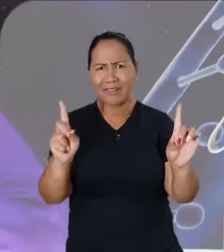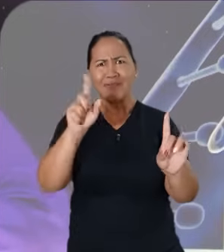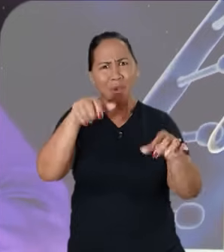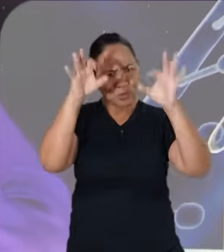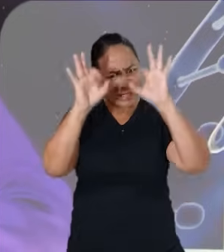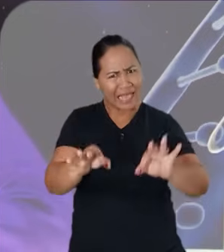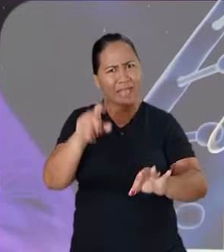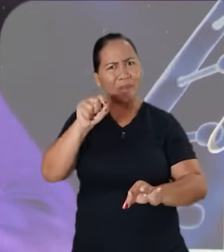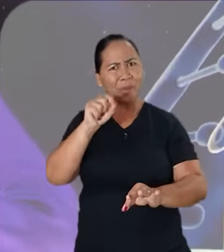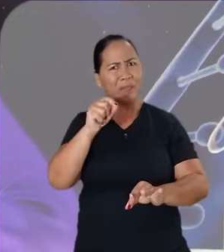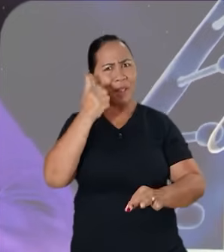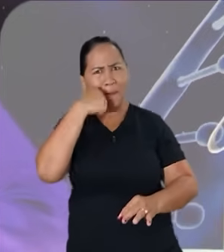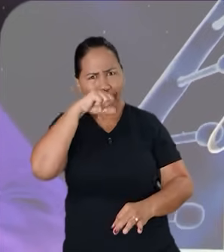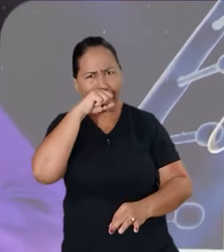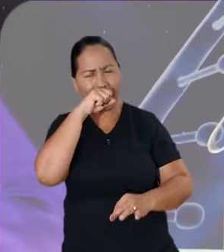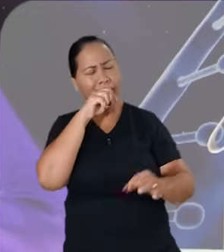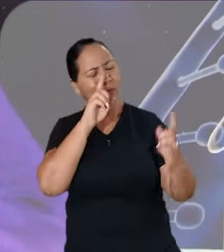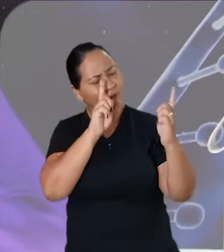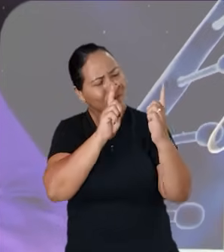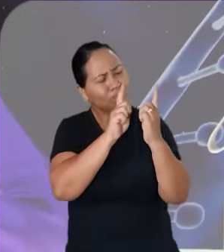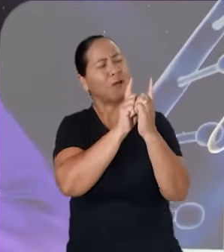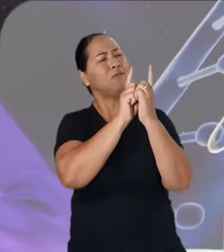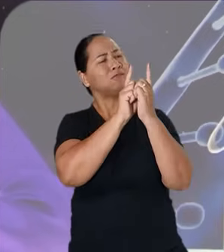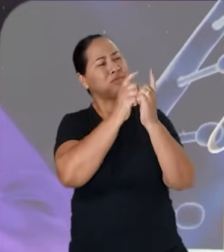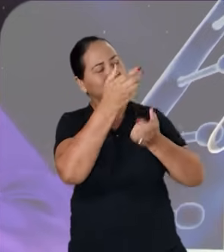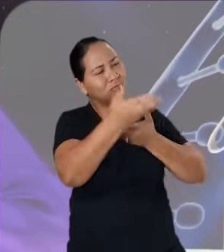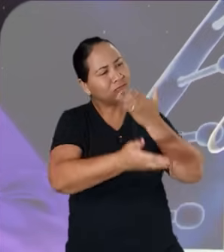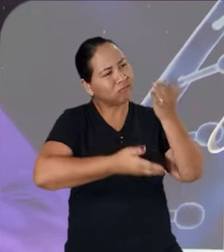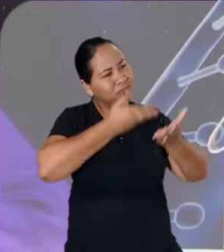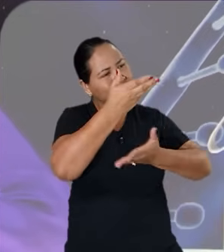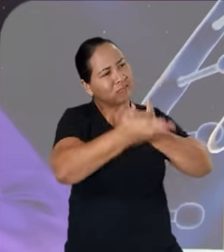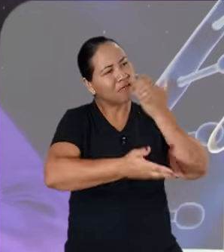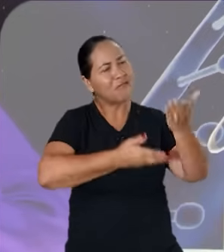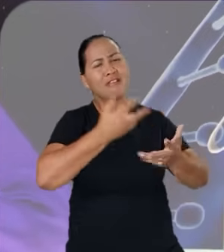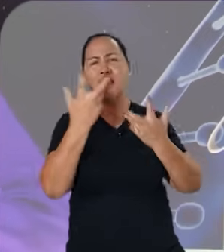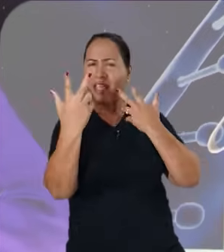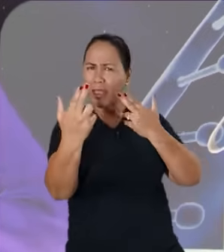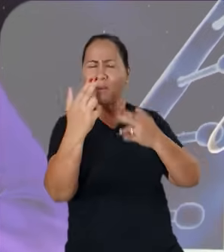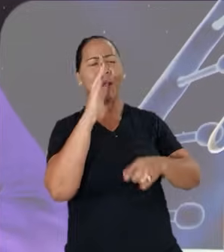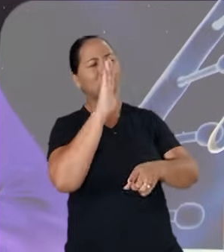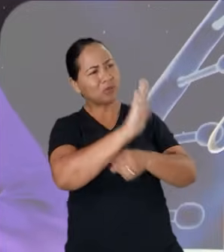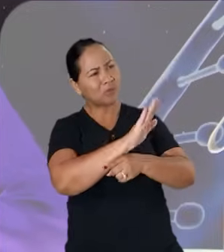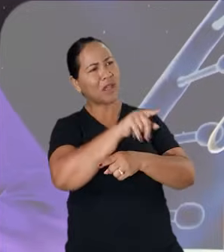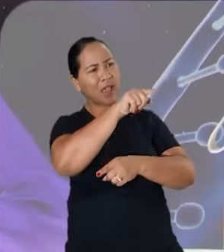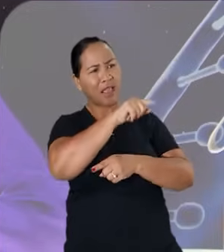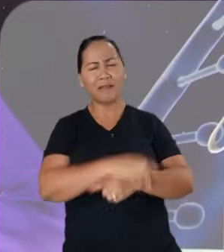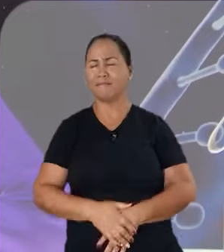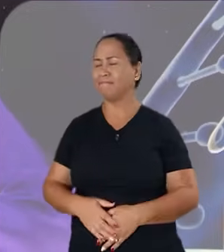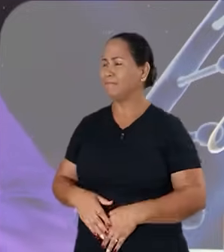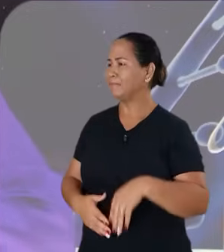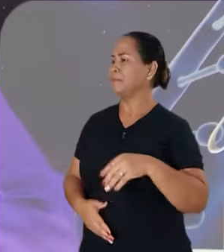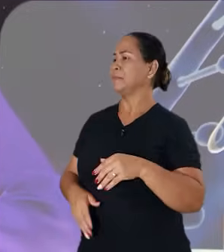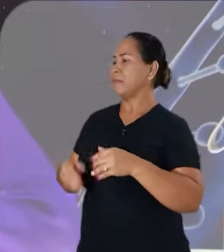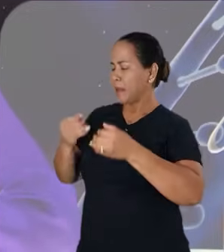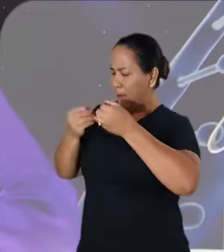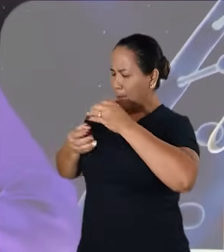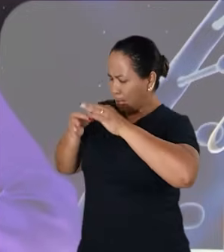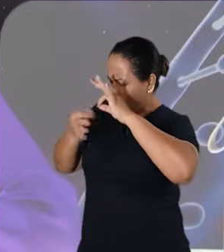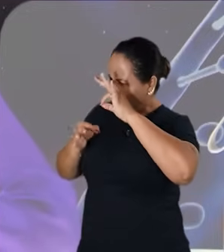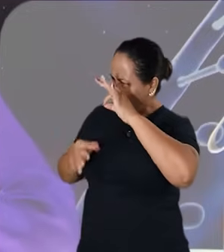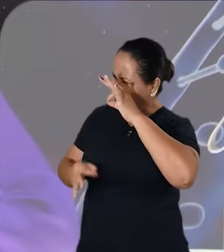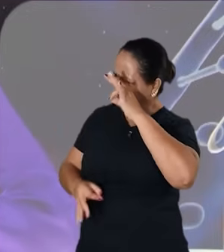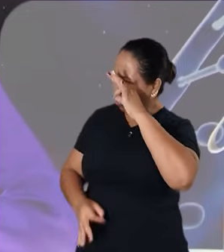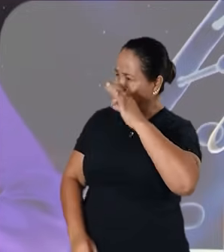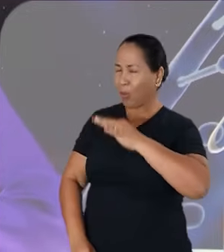também é elevar tua frequência, porque aquilo é um ato de dar. Aquilo é um ato de generosidade. Aquilo é